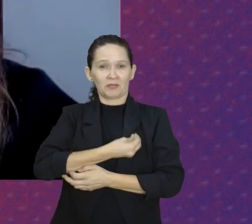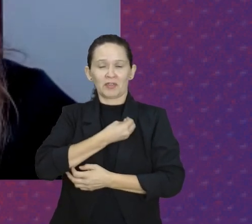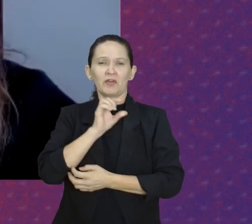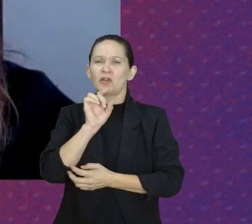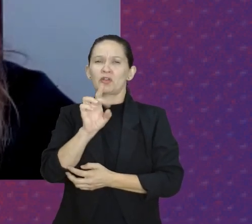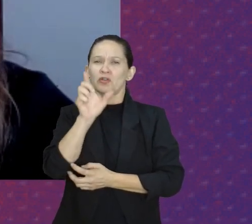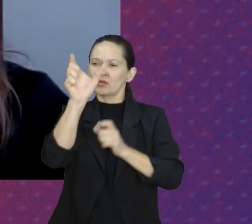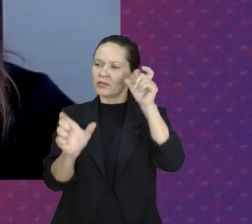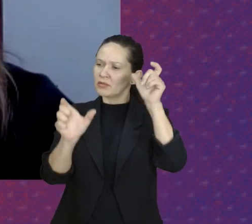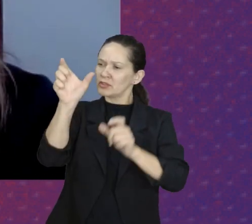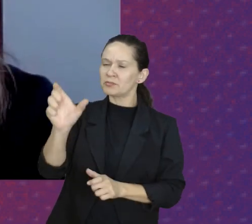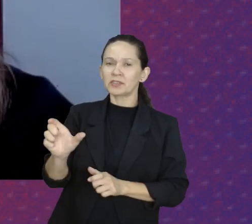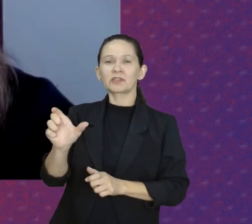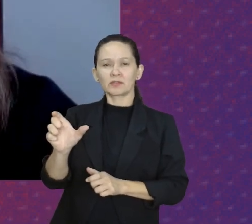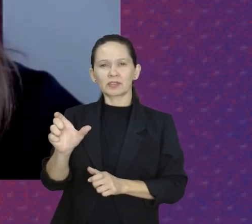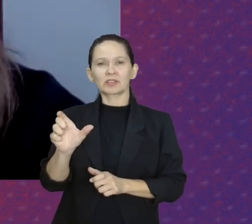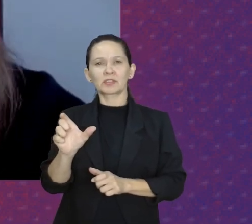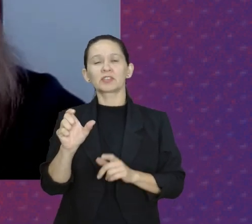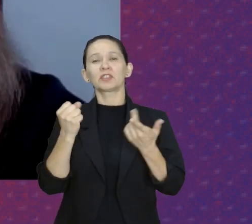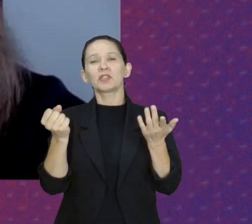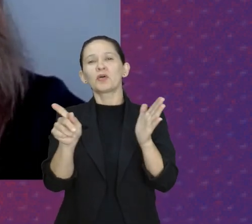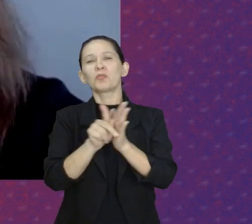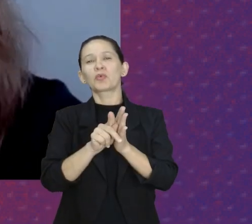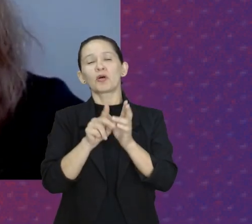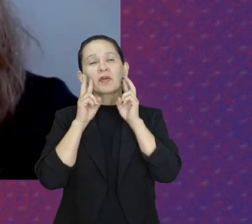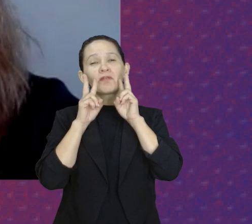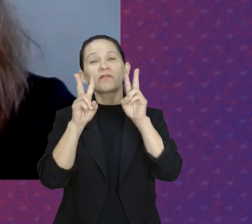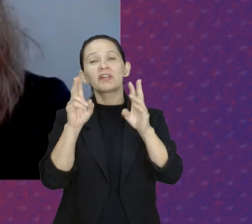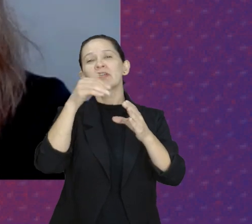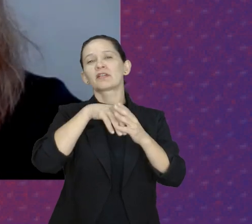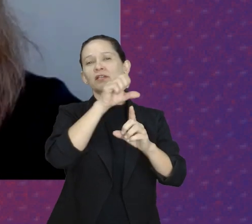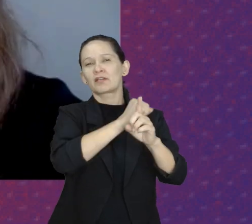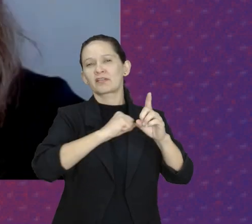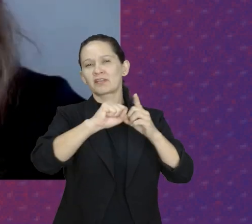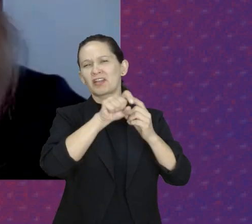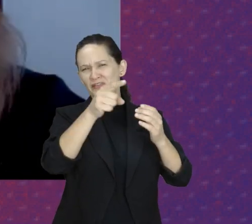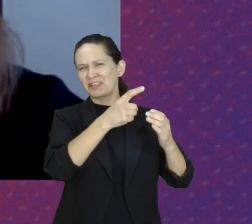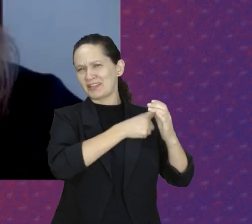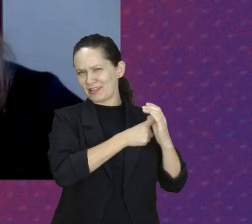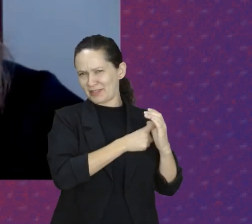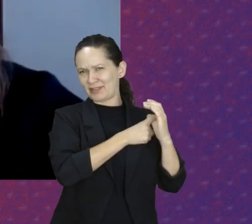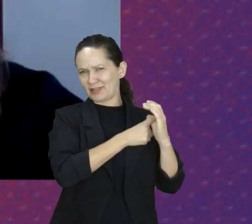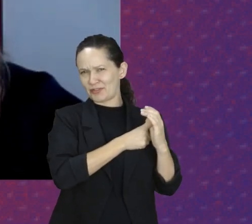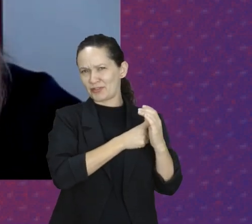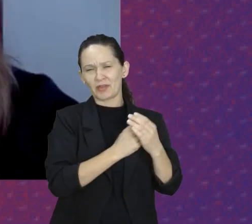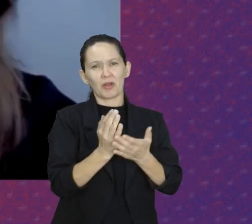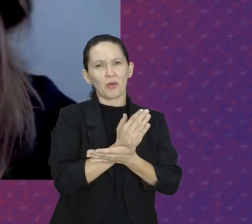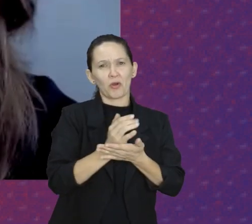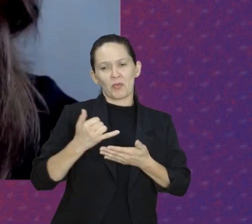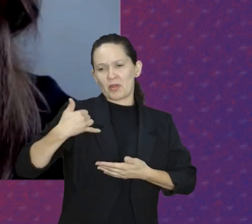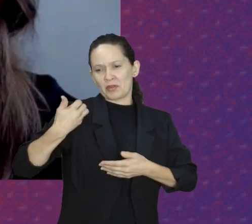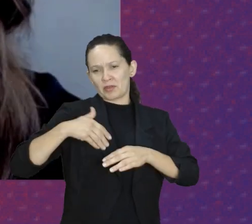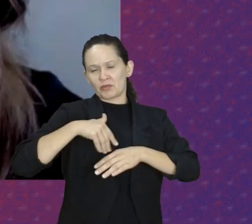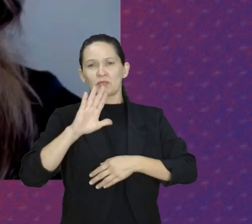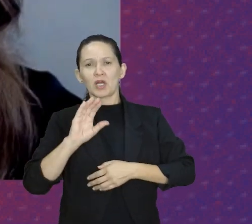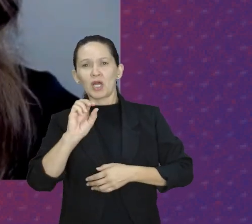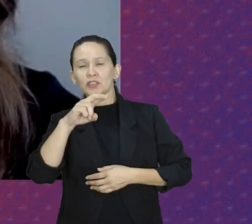das pessoas que são socialmente vistas assim como dependentes, por motivos de idade ou por motivos